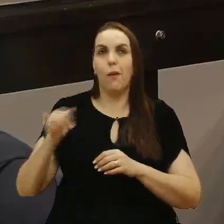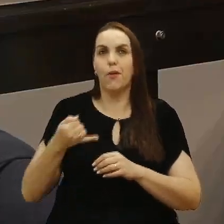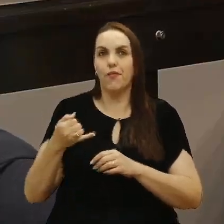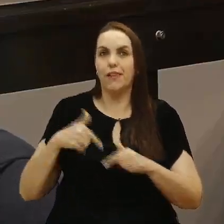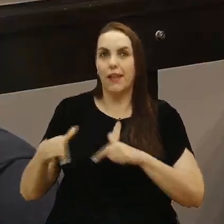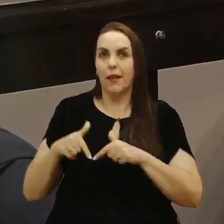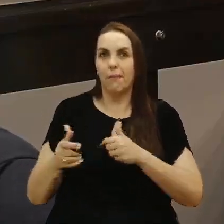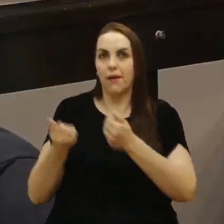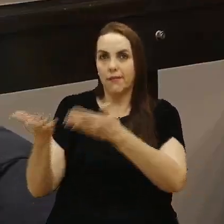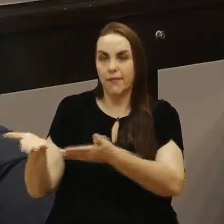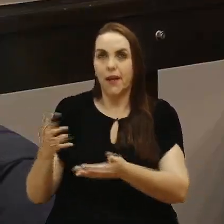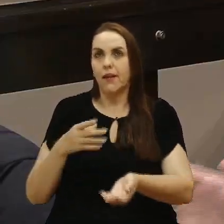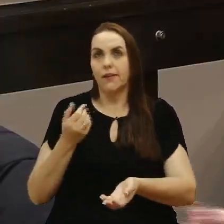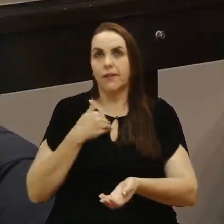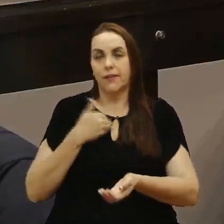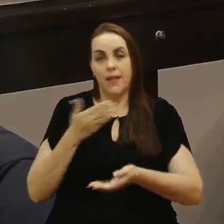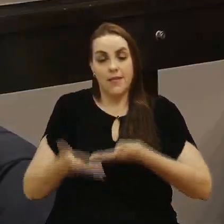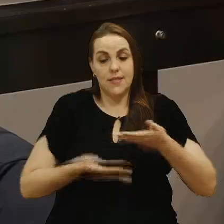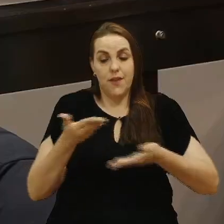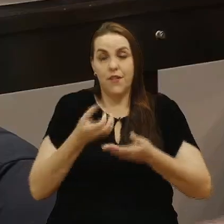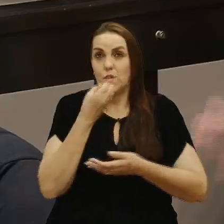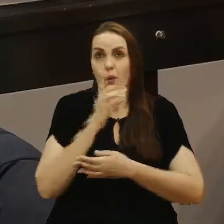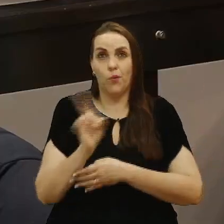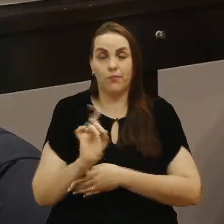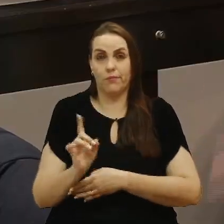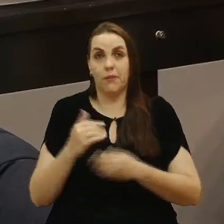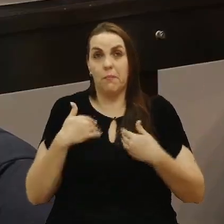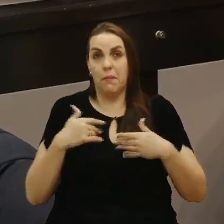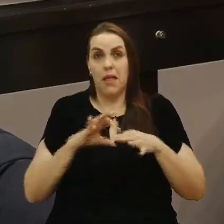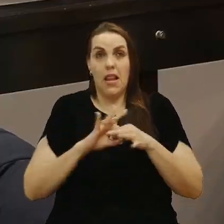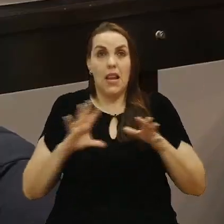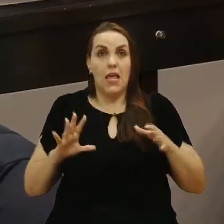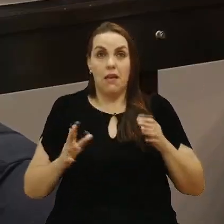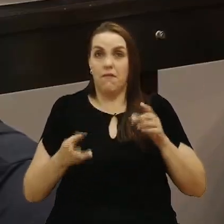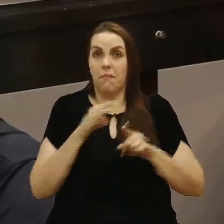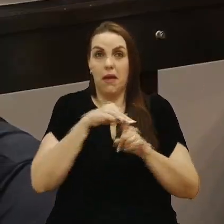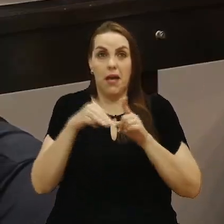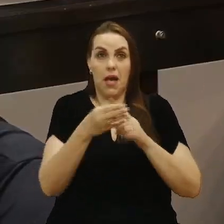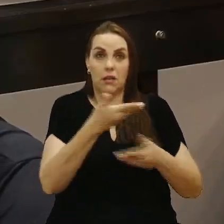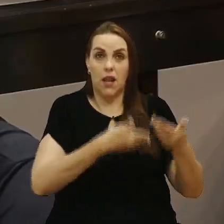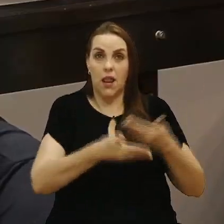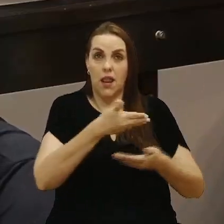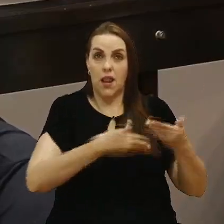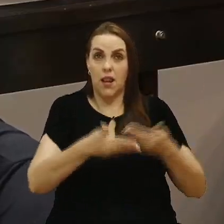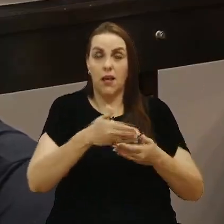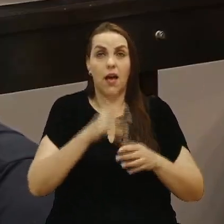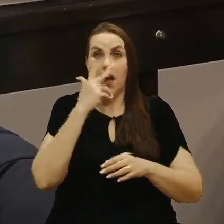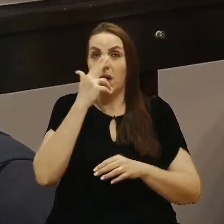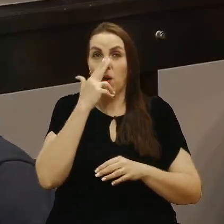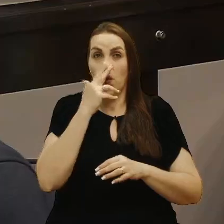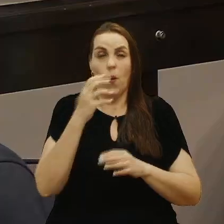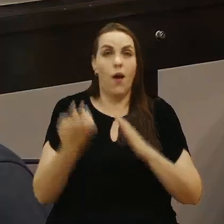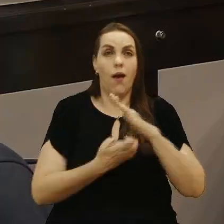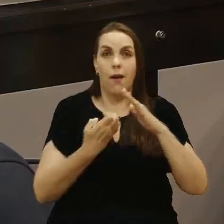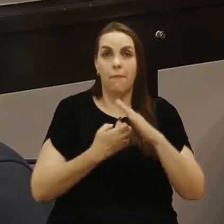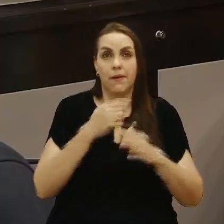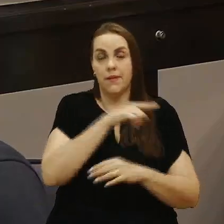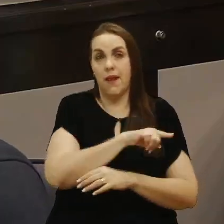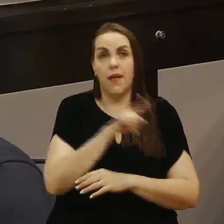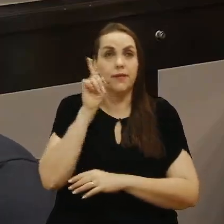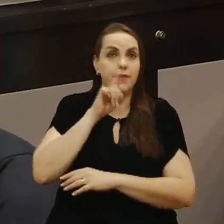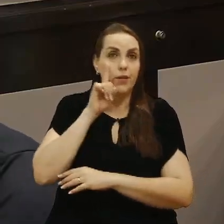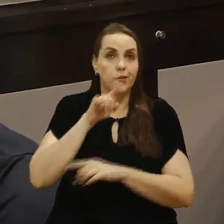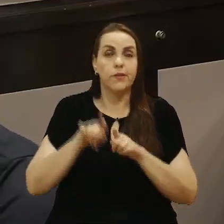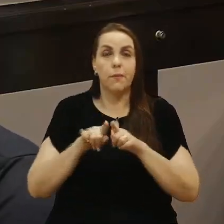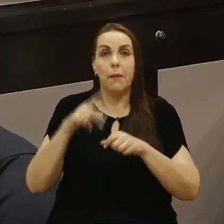fazer um bom serviço. Eu, para mim, teria um livre mercado aqui e diversas, né, empresas como tem nos Estados Unidos e tantos países que deram certo. Eu sei que o